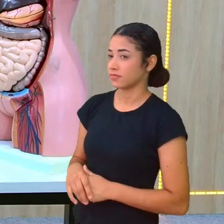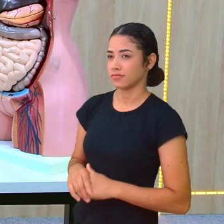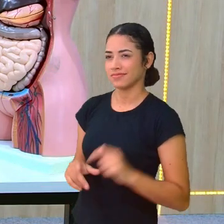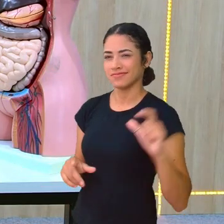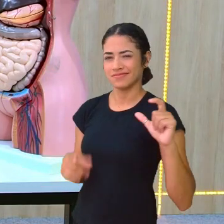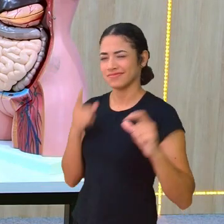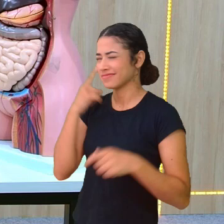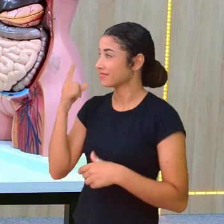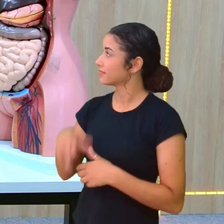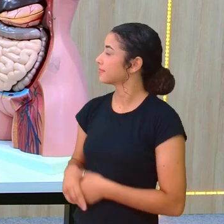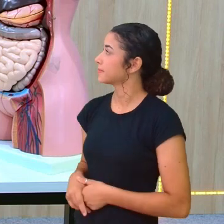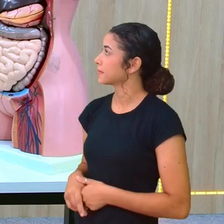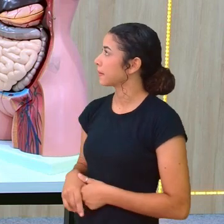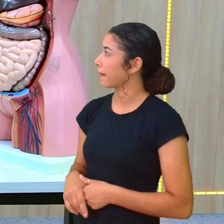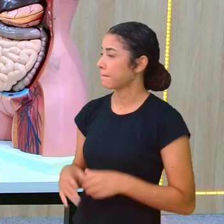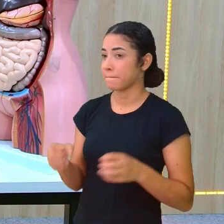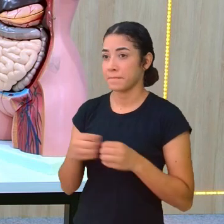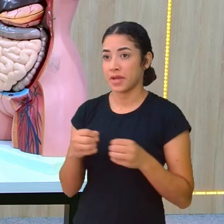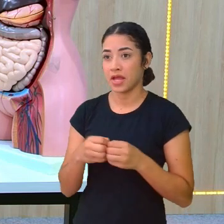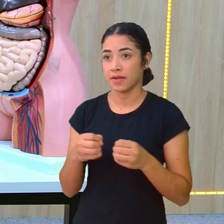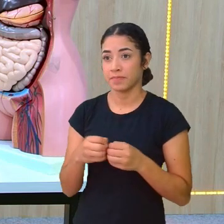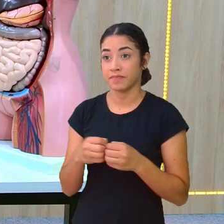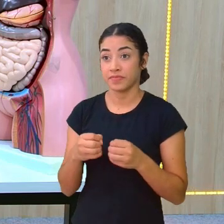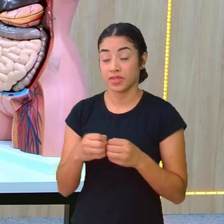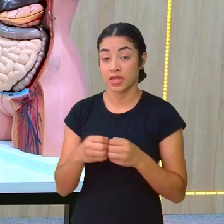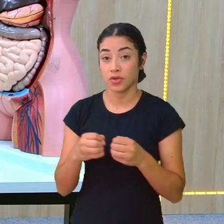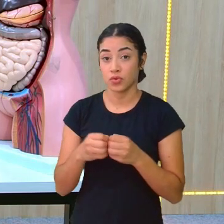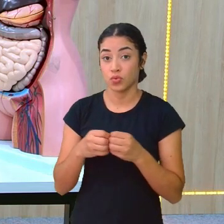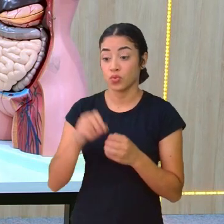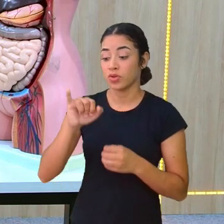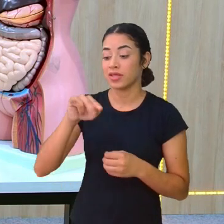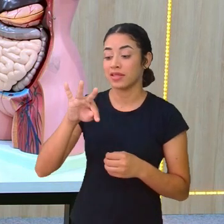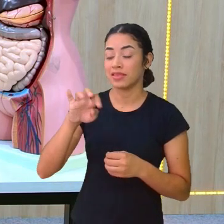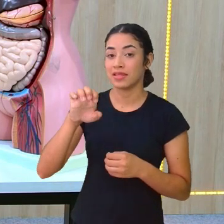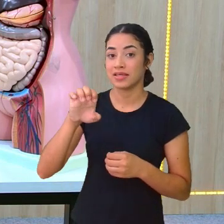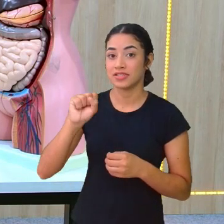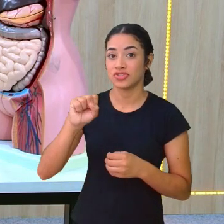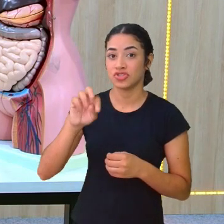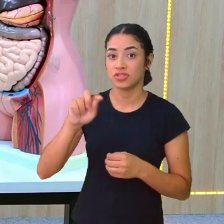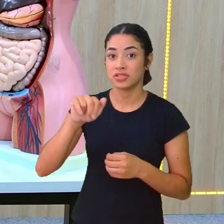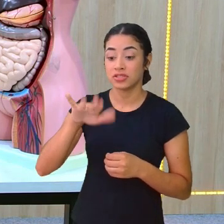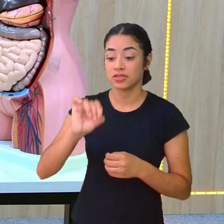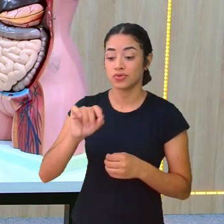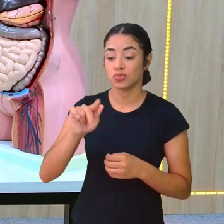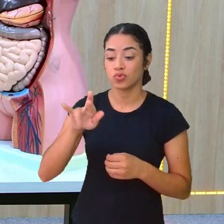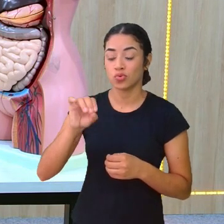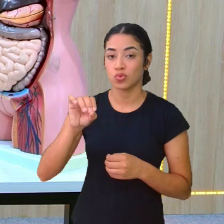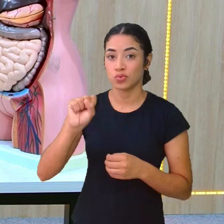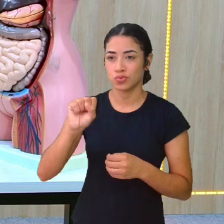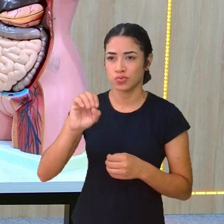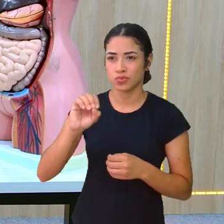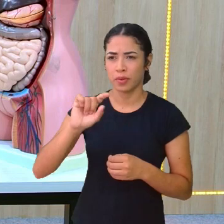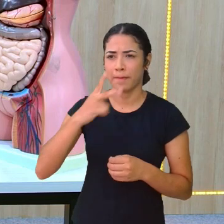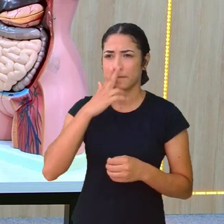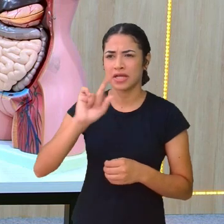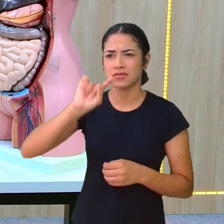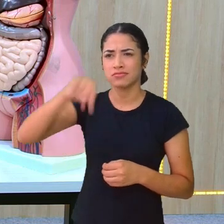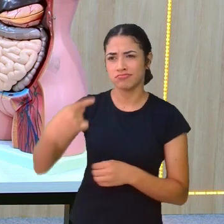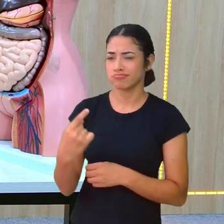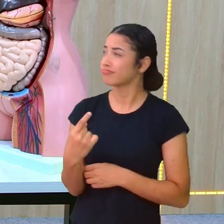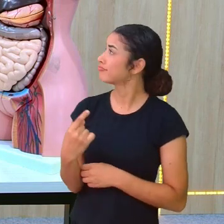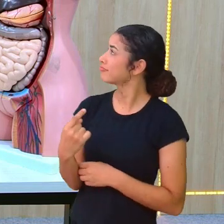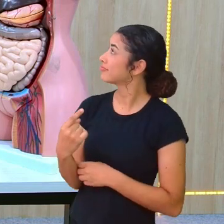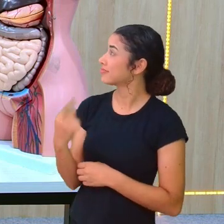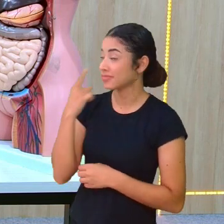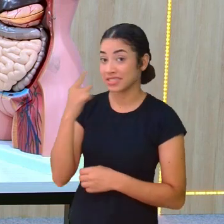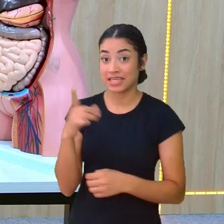aqui, olha, do intestino delgado, desculpa, do intestino grosso, e ele é como se fosse uma vírgulazinha. E nele tem uma